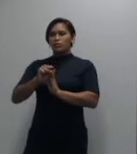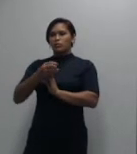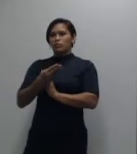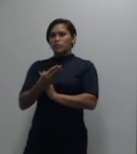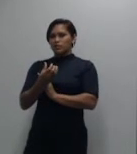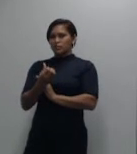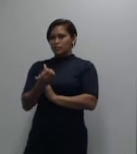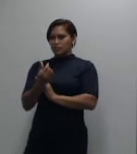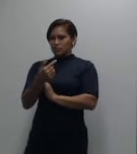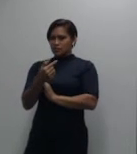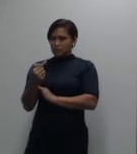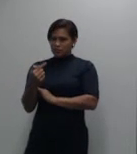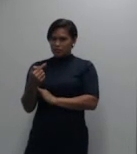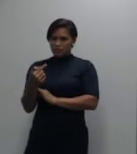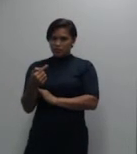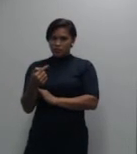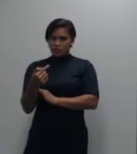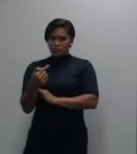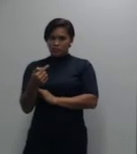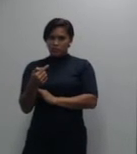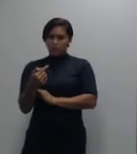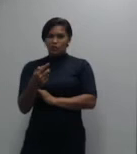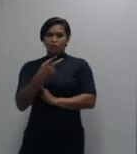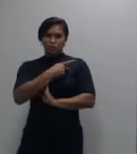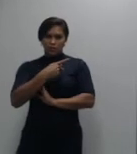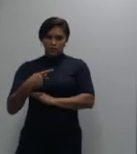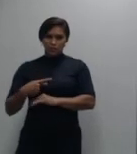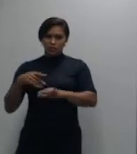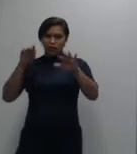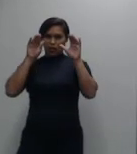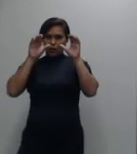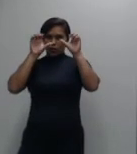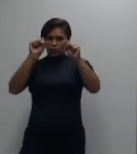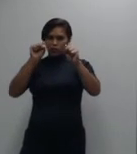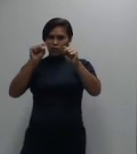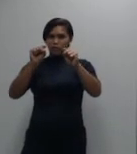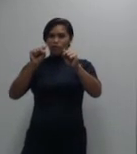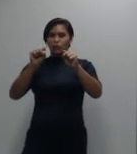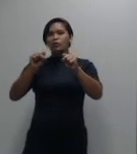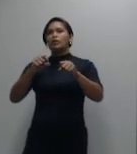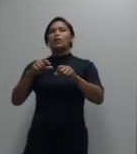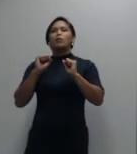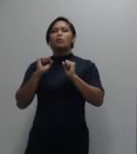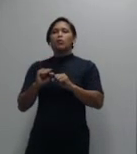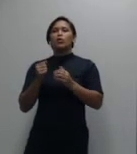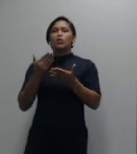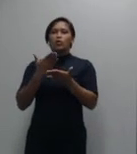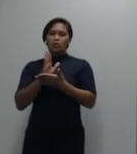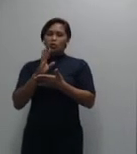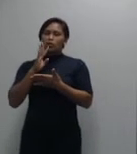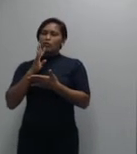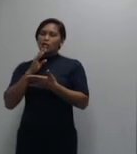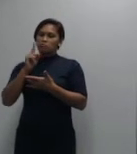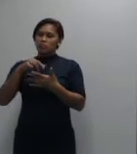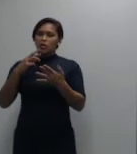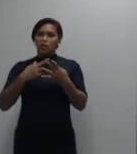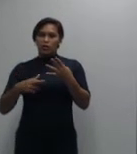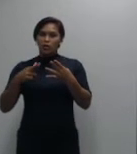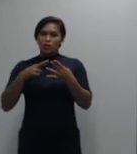8.437 Robert o presidente do Tribunal ao qual couber o conhecimento distribuidor